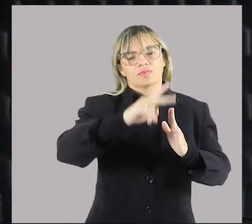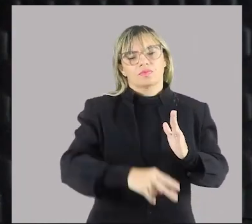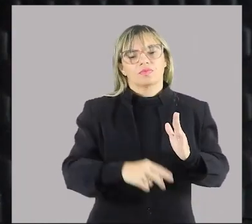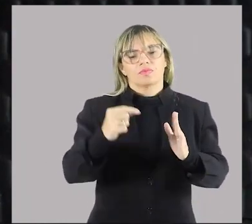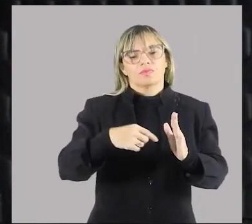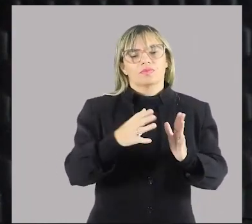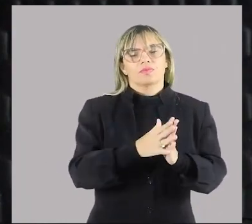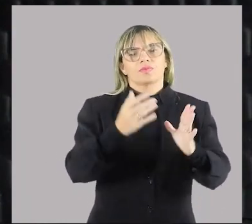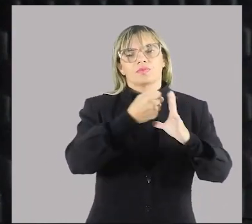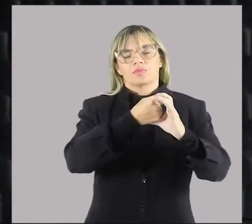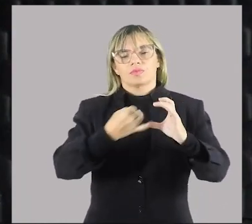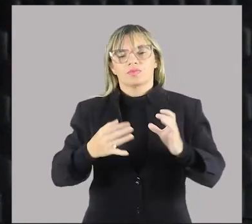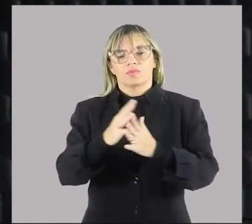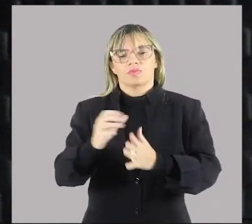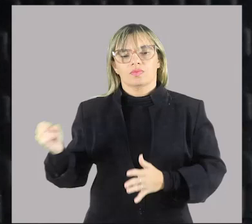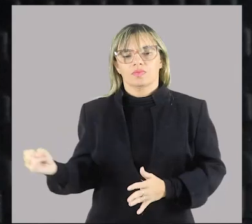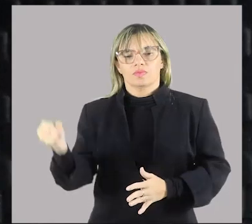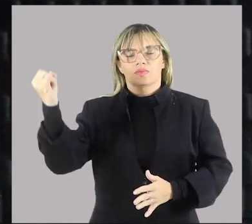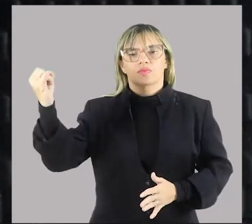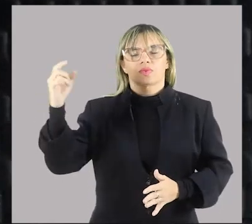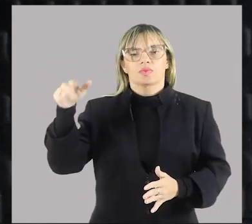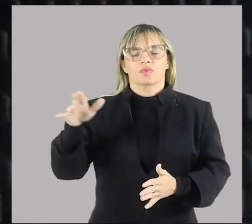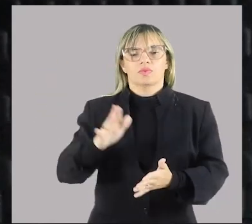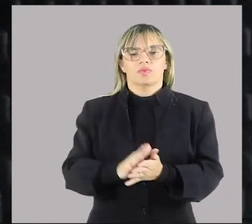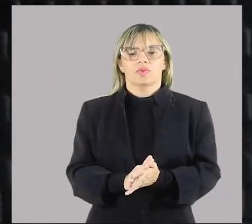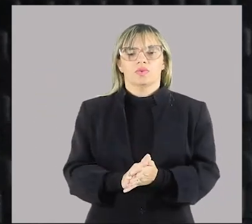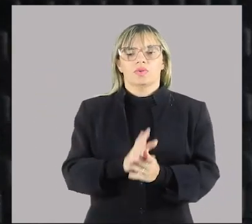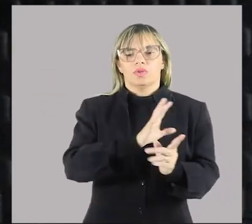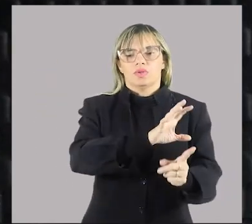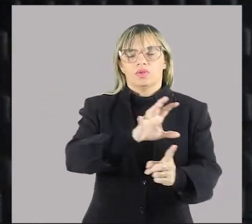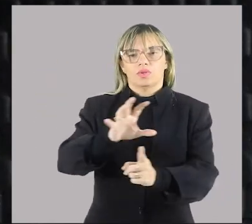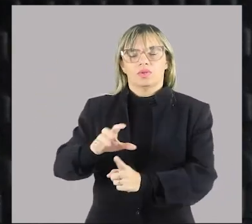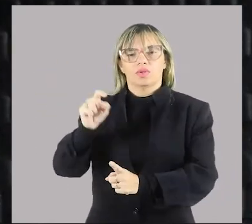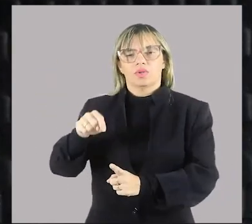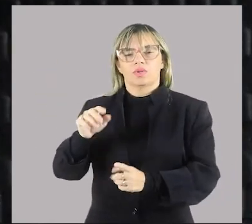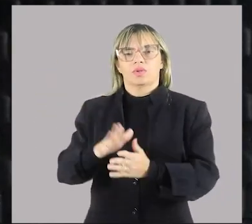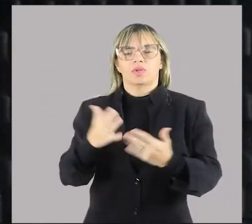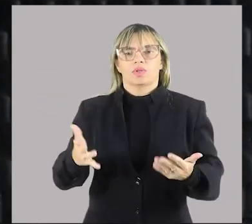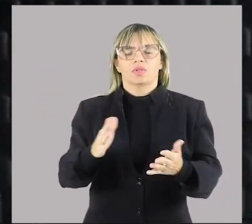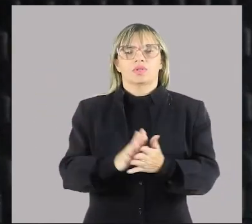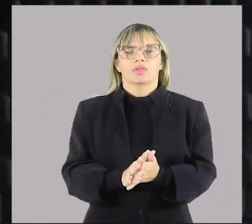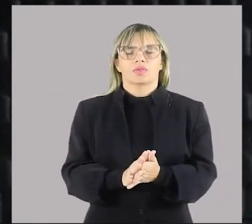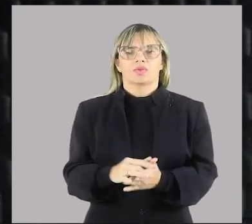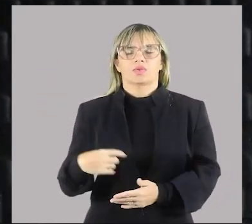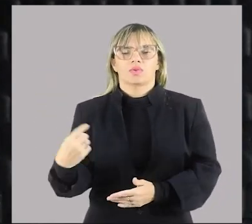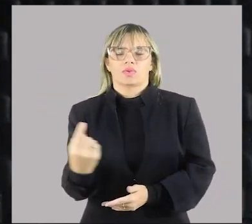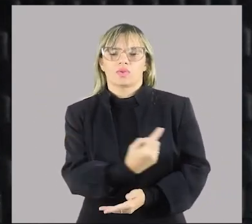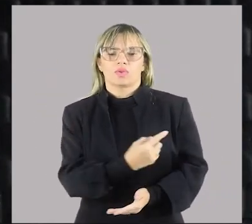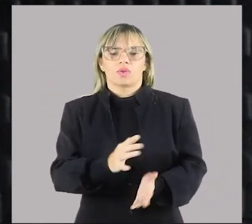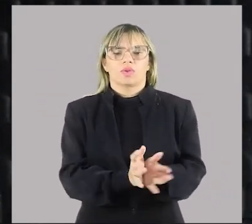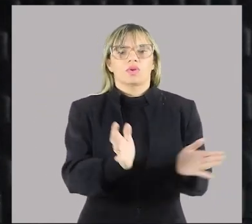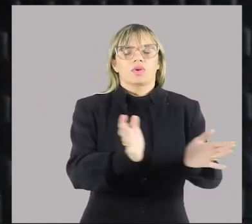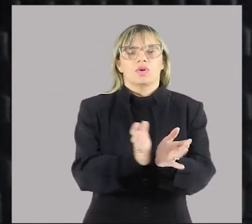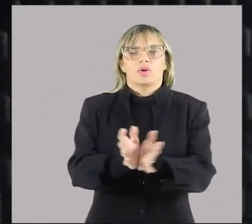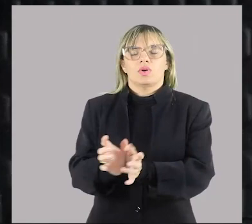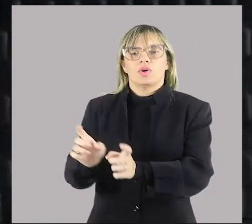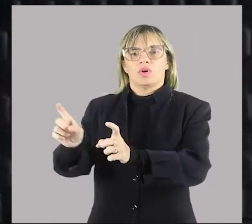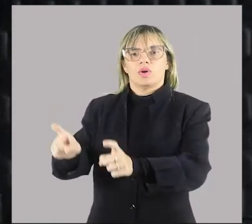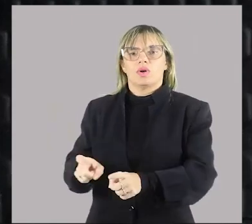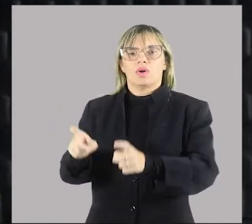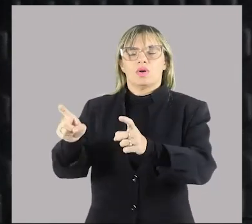componentes importantes que vão contribuir para que esse Estado oligárquico comece a se